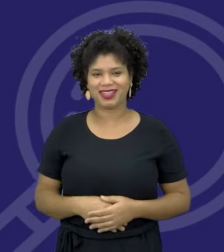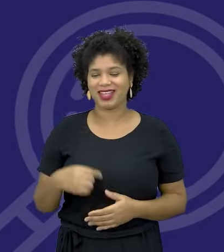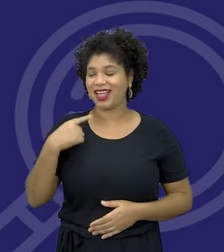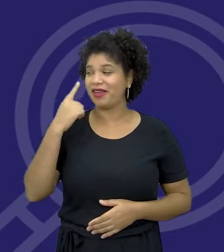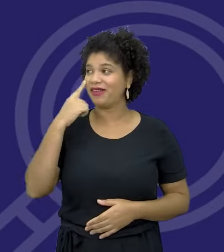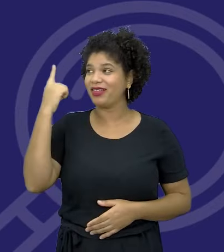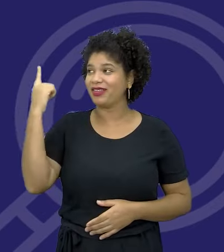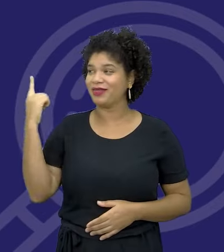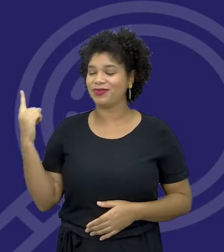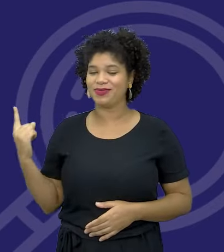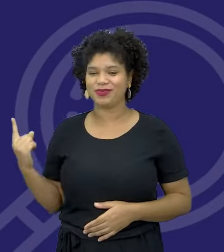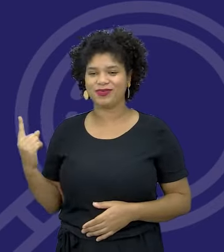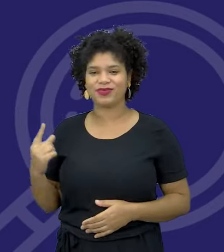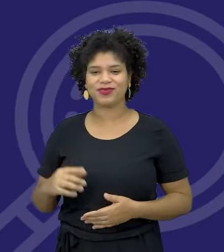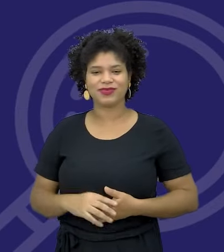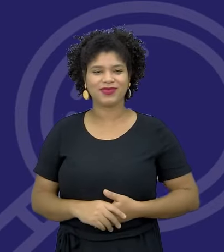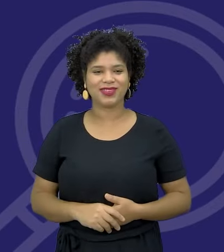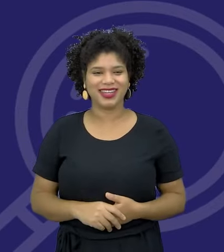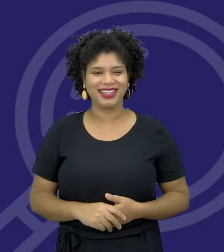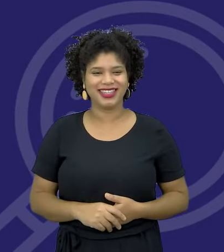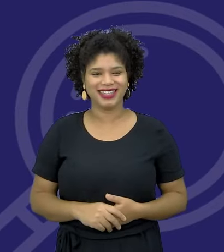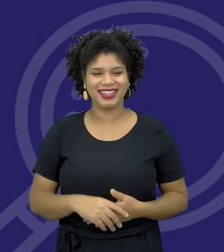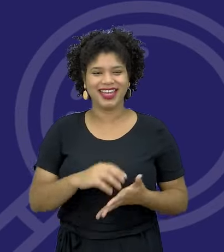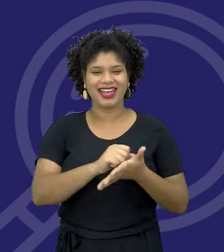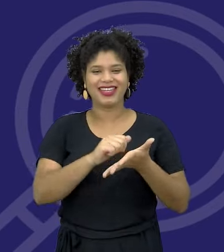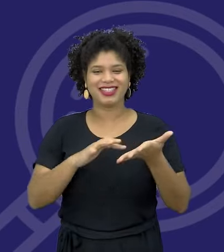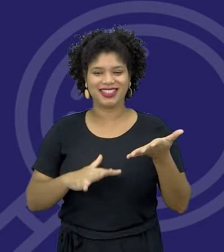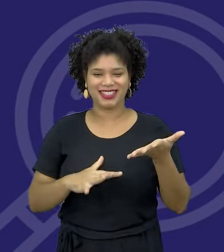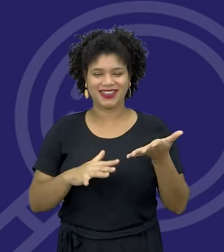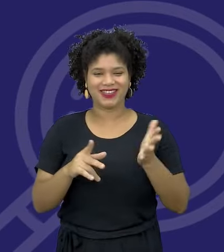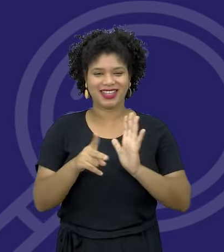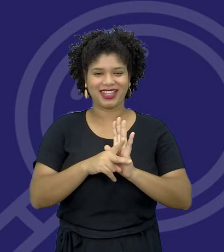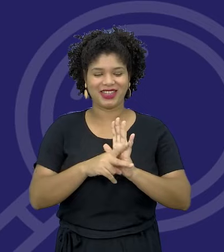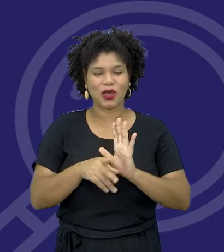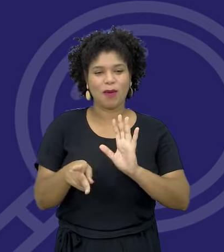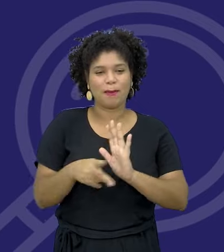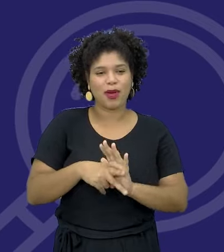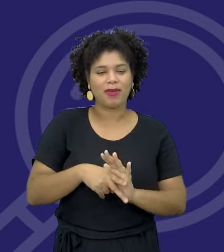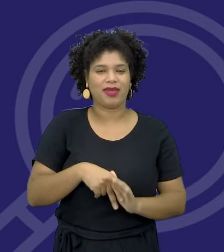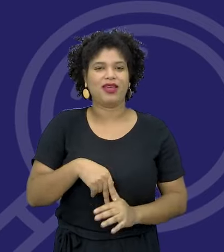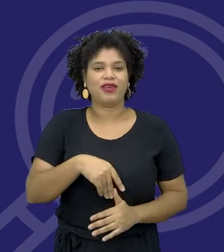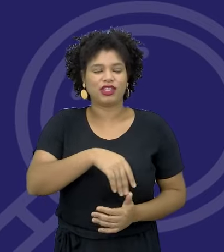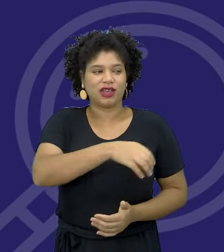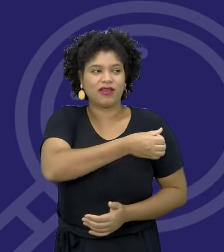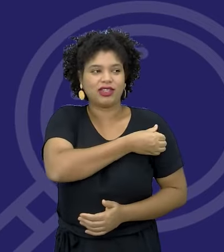estar apresentando aí uma atividade, né, do 6º ano, que é a